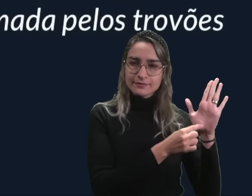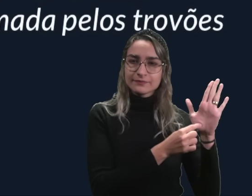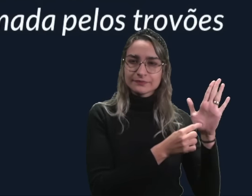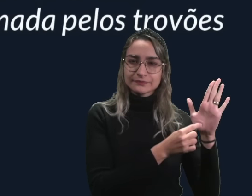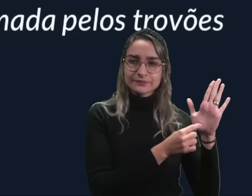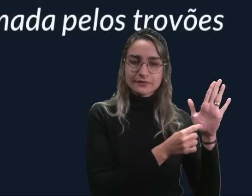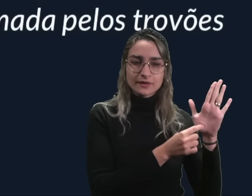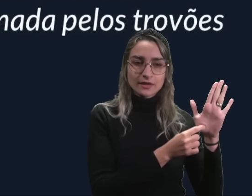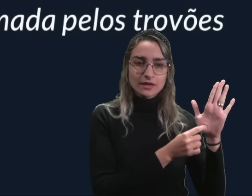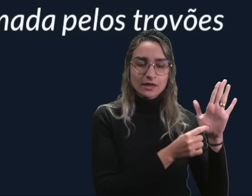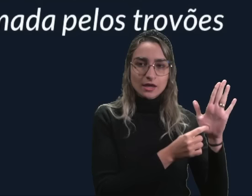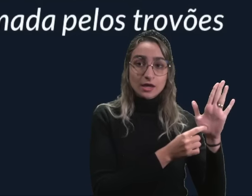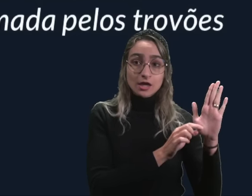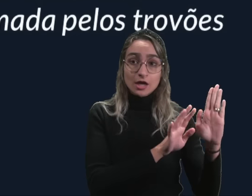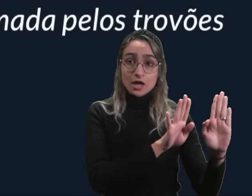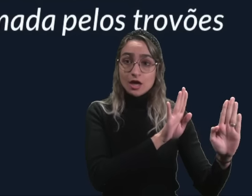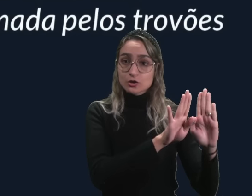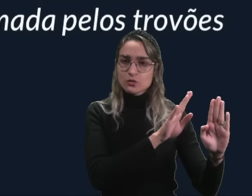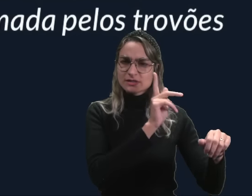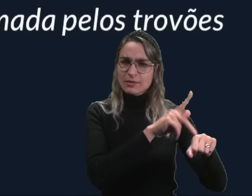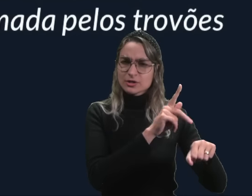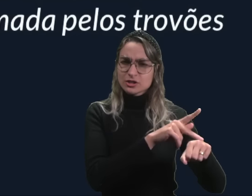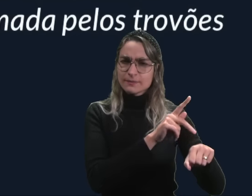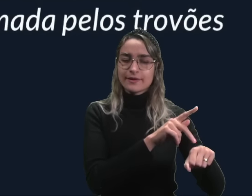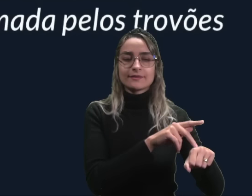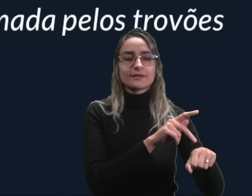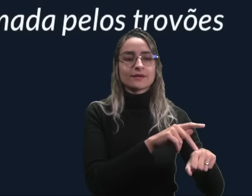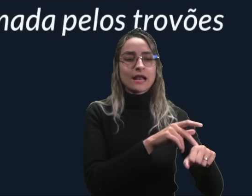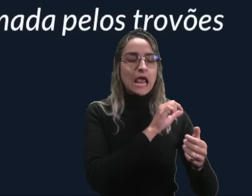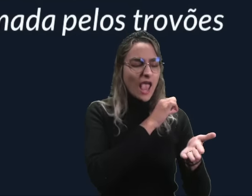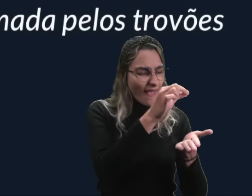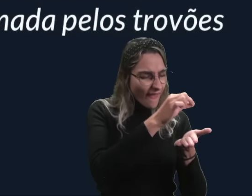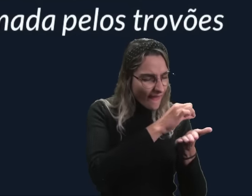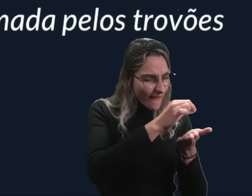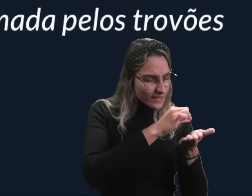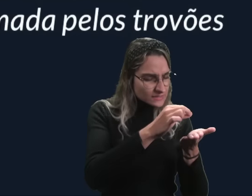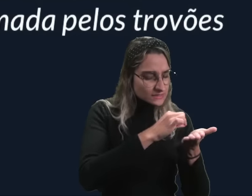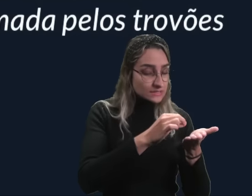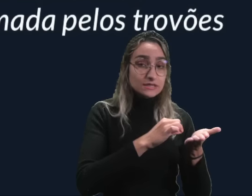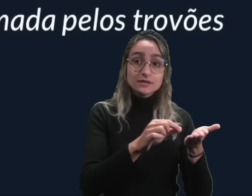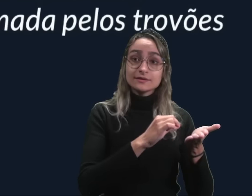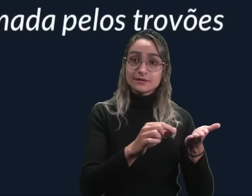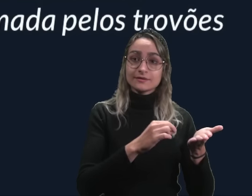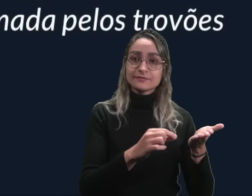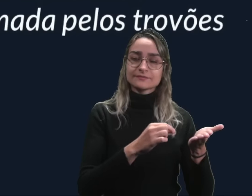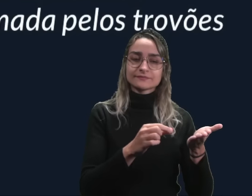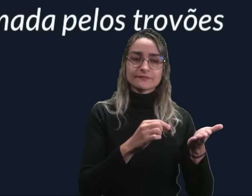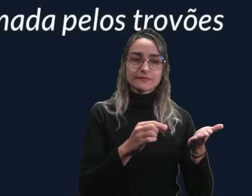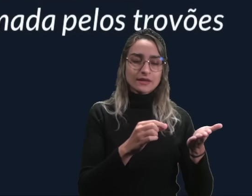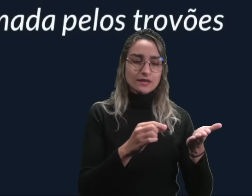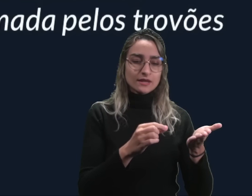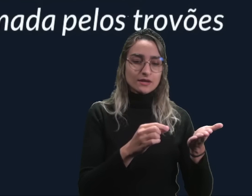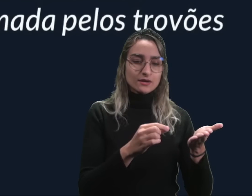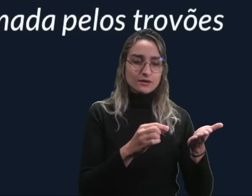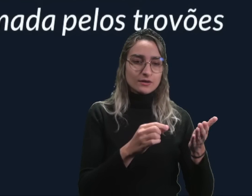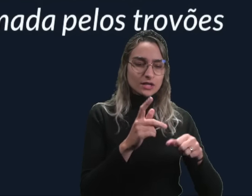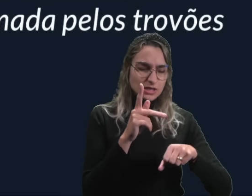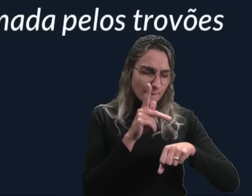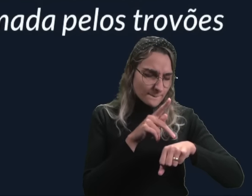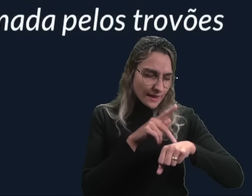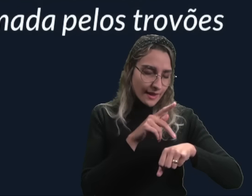confirmada pelos trovões do Sinai é agora or escrita sobre as imperecíveis Tábuas do